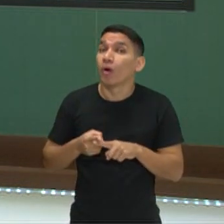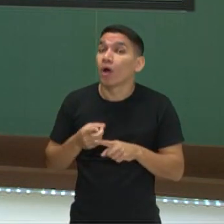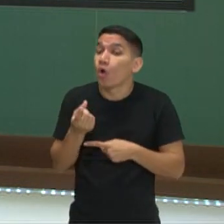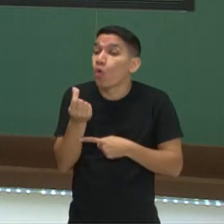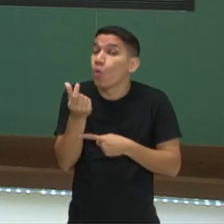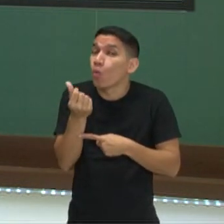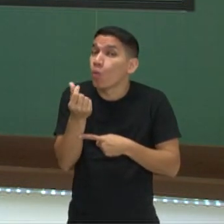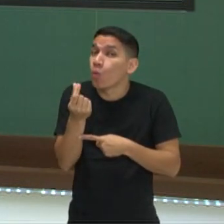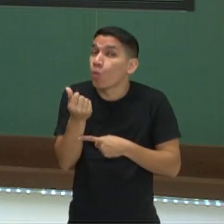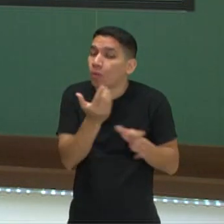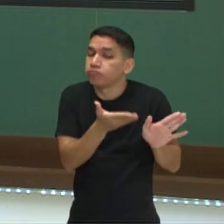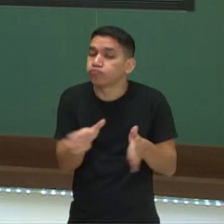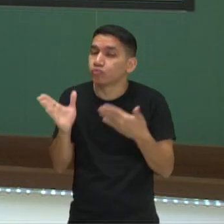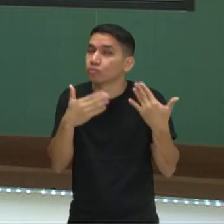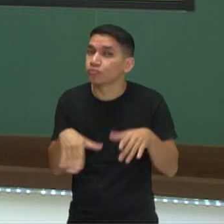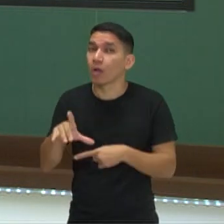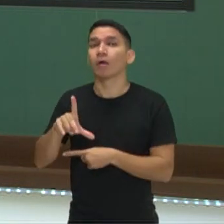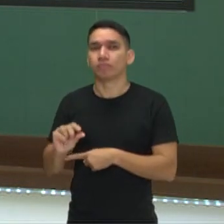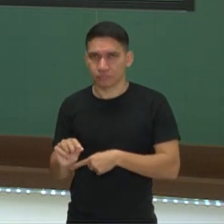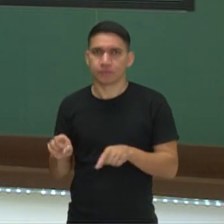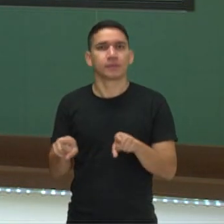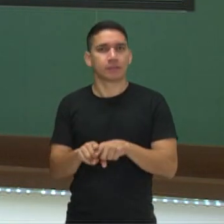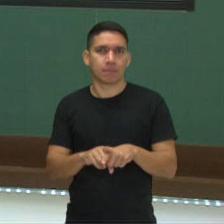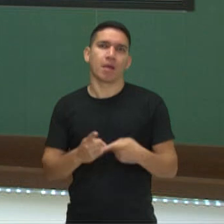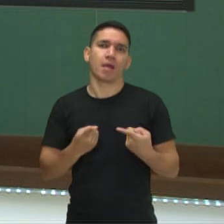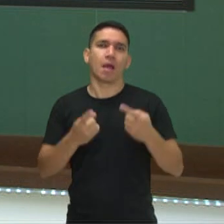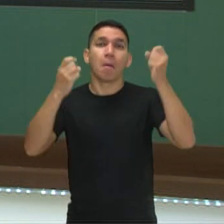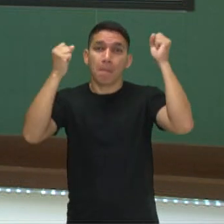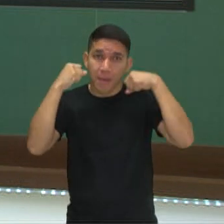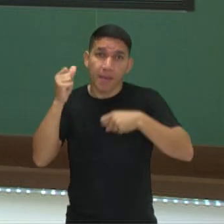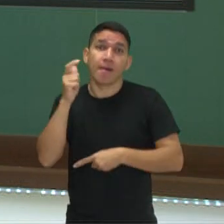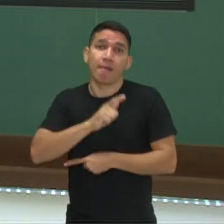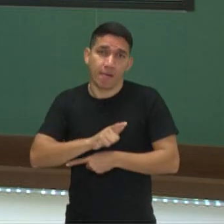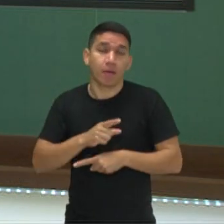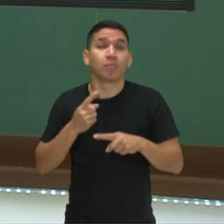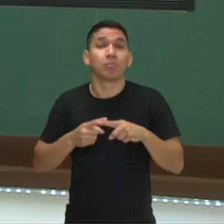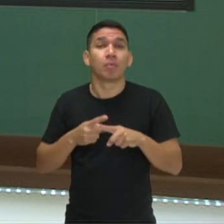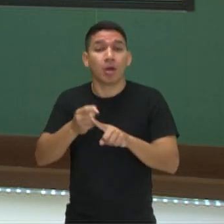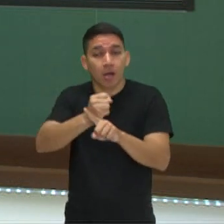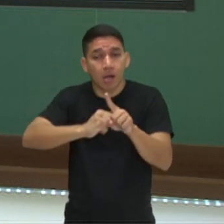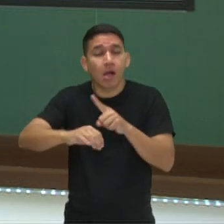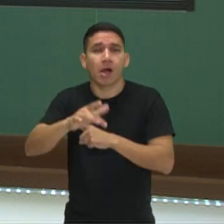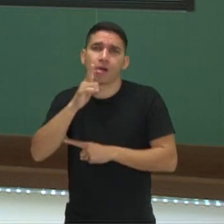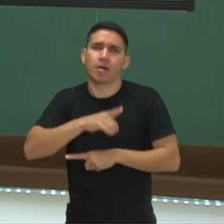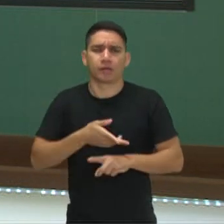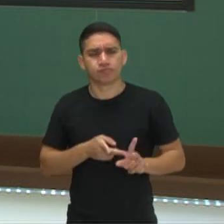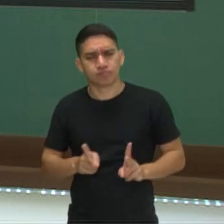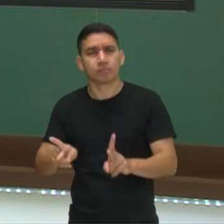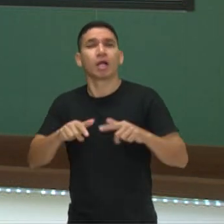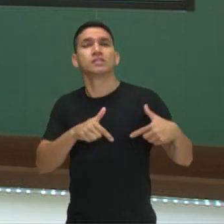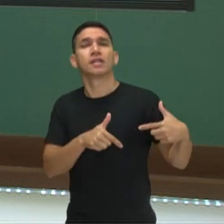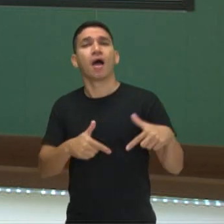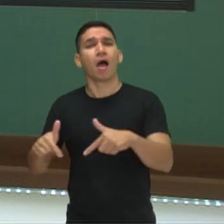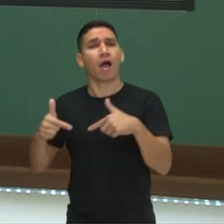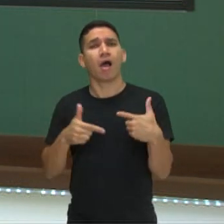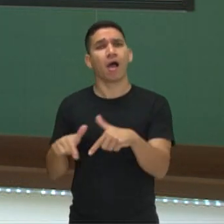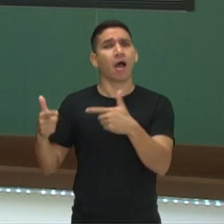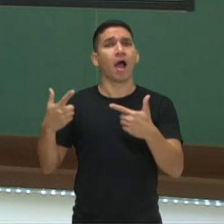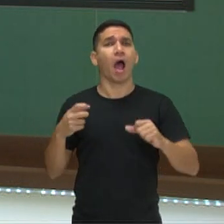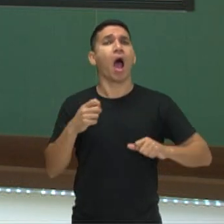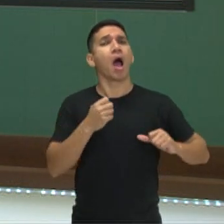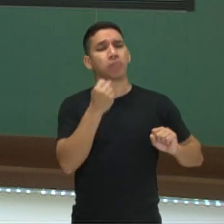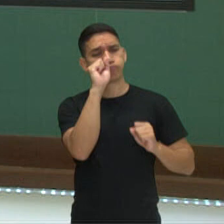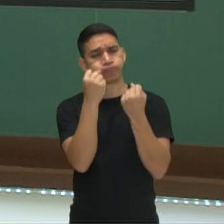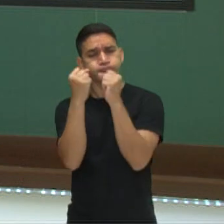é menor. E o México também ganha porque a população fica empregada e também essas empresas geram também